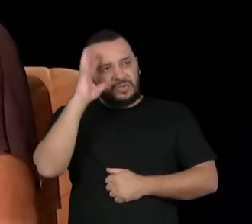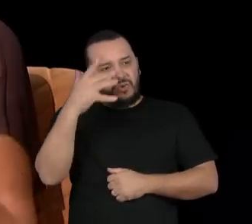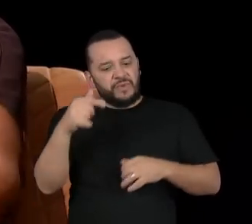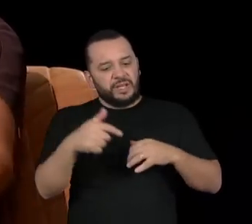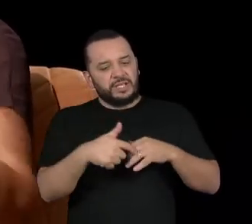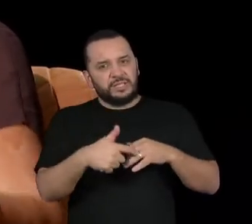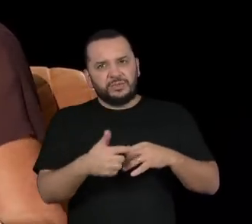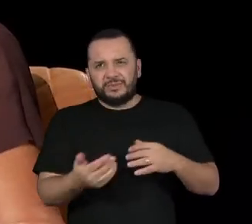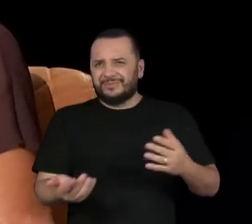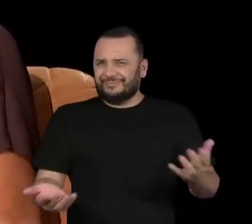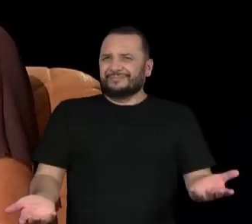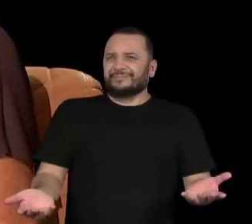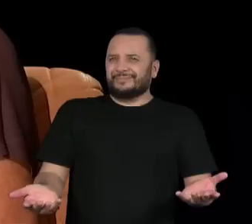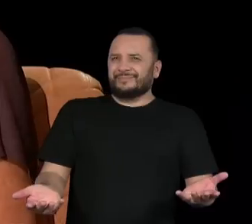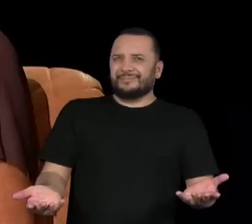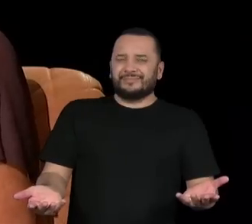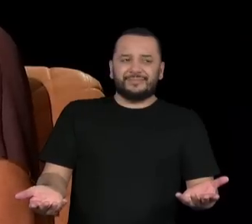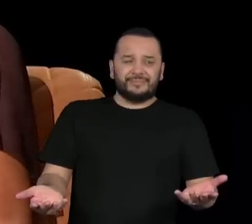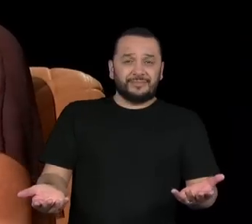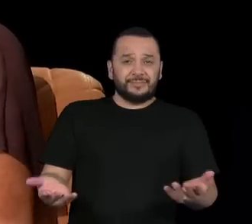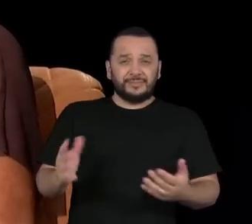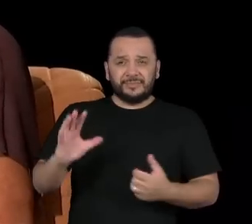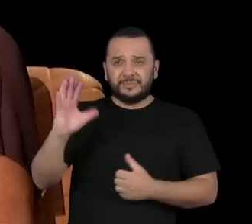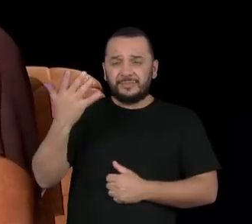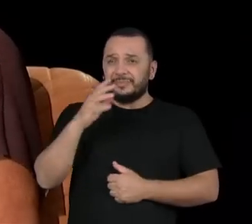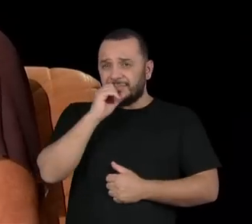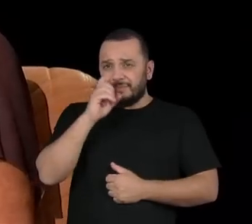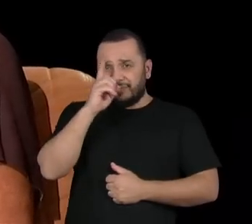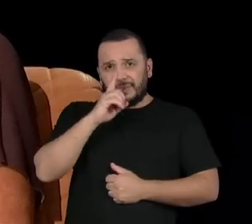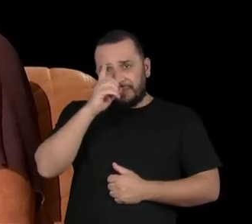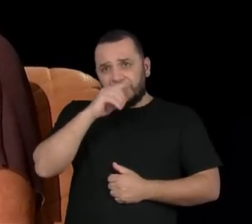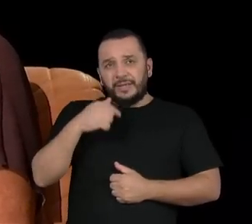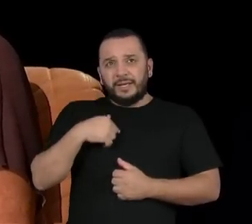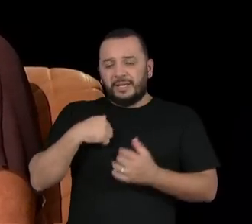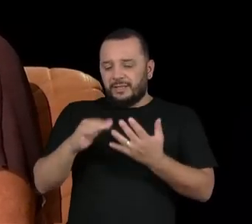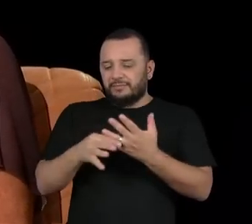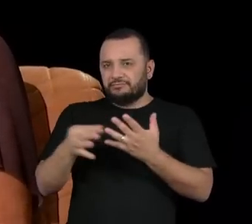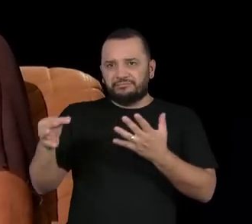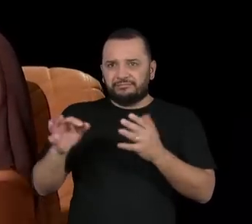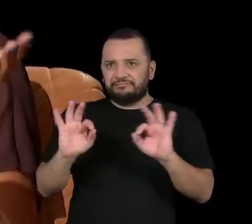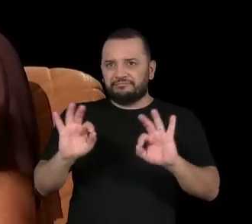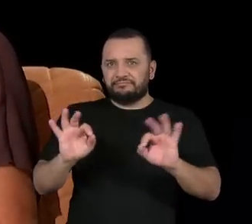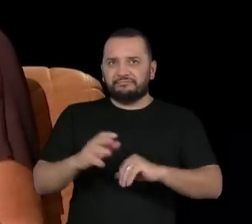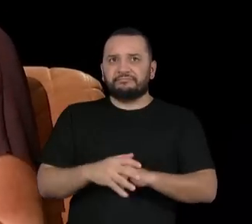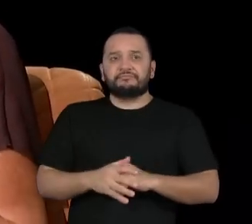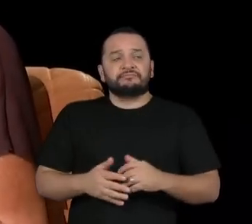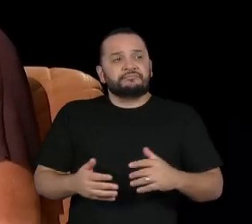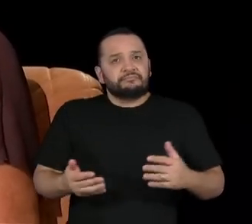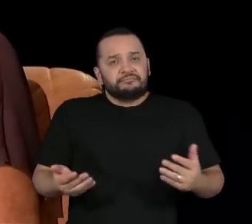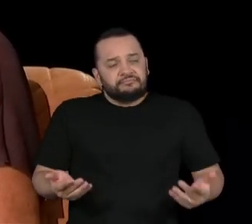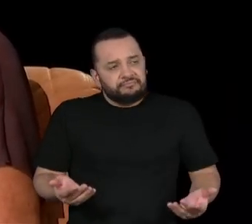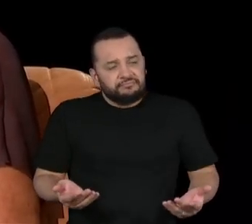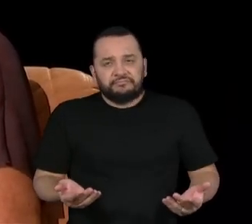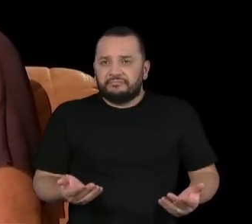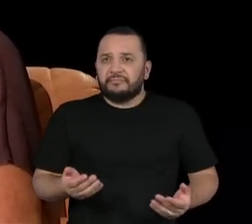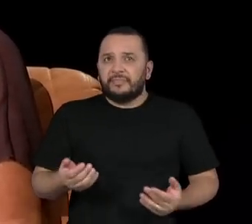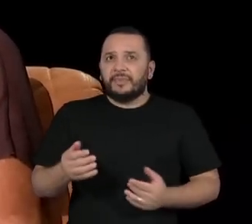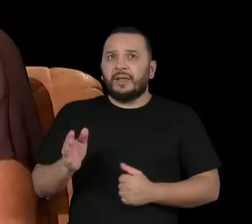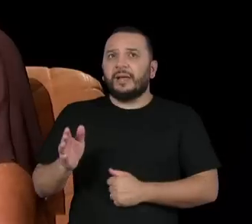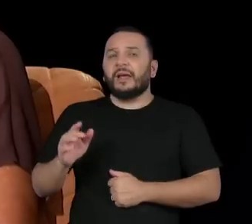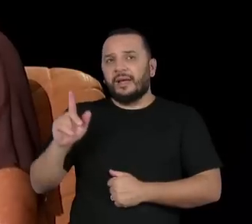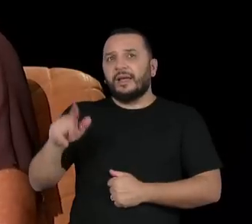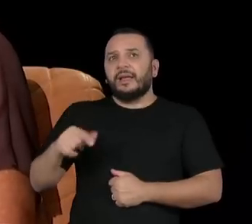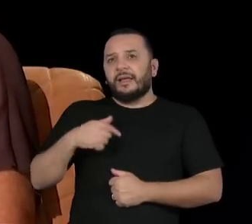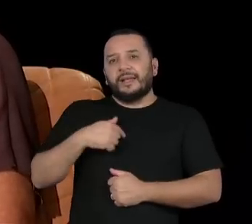Aí, no fim de semana, ele chegou sem a aliança. Aí falou assim, pois é, ela era a sobrinha preferida